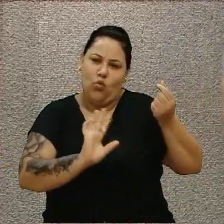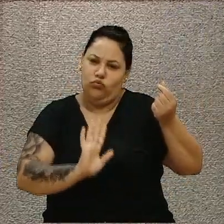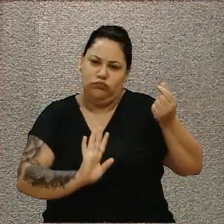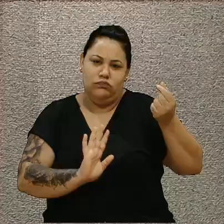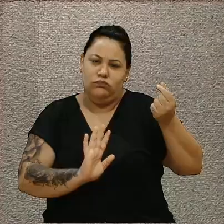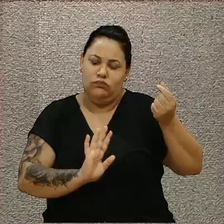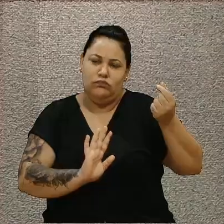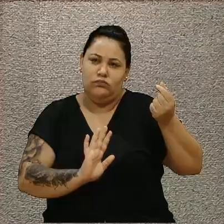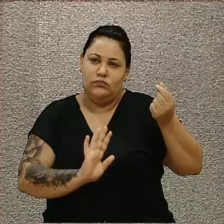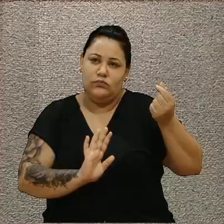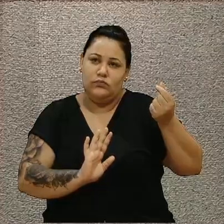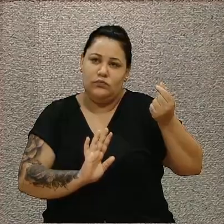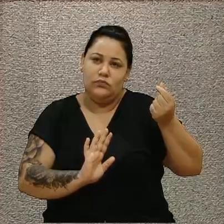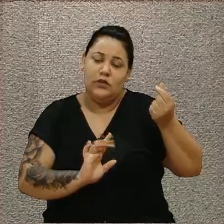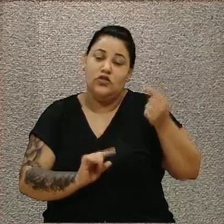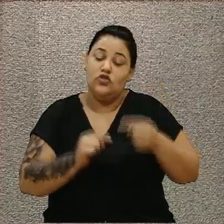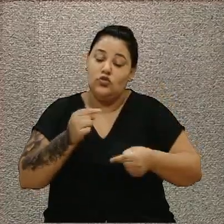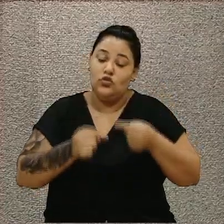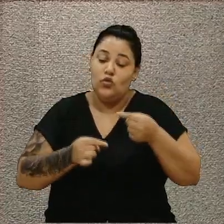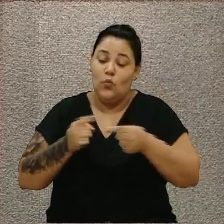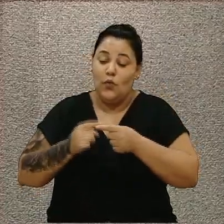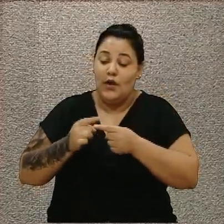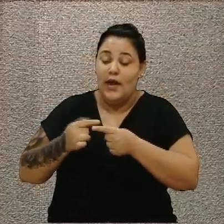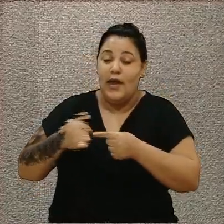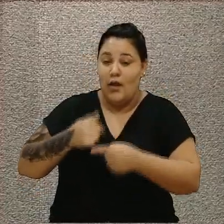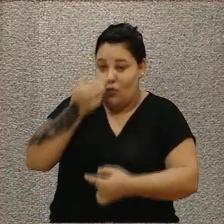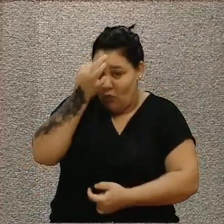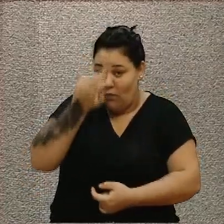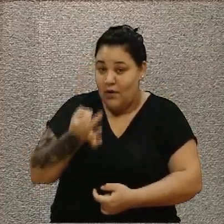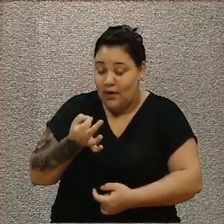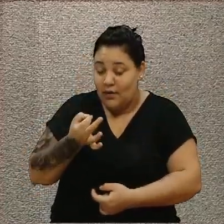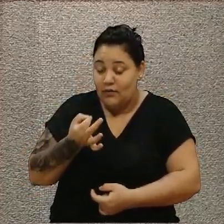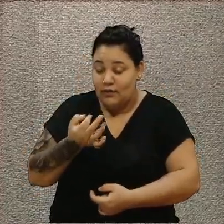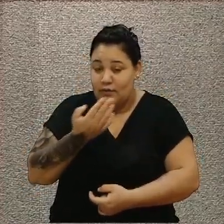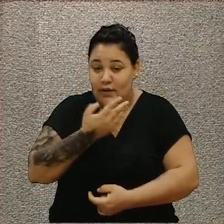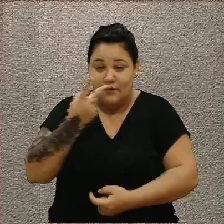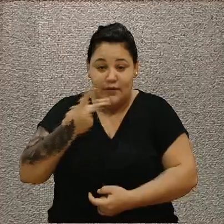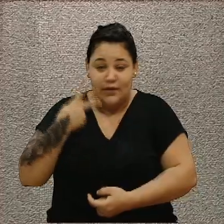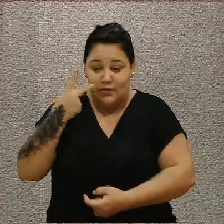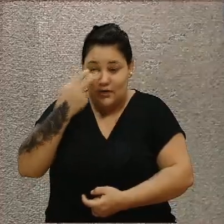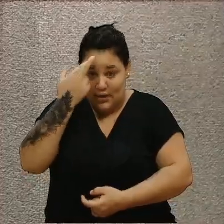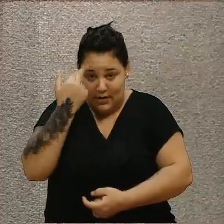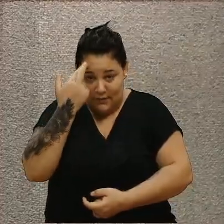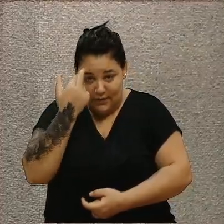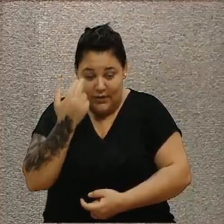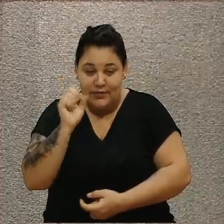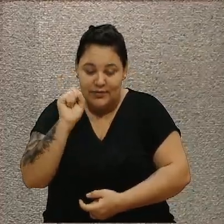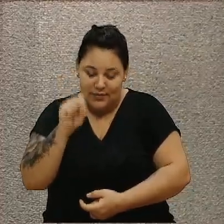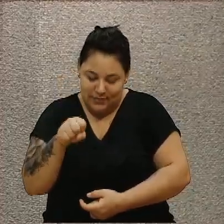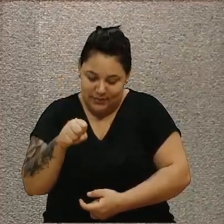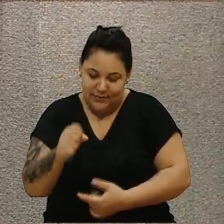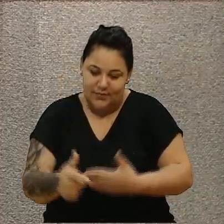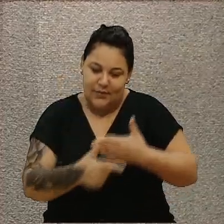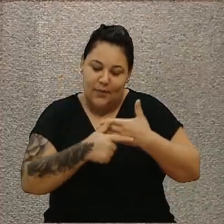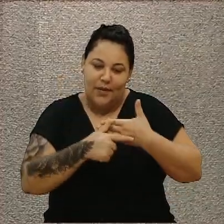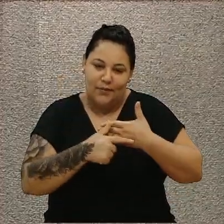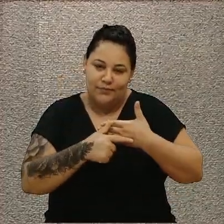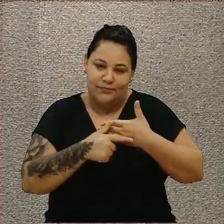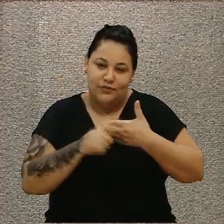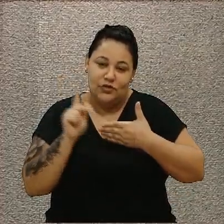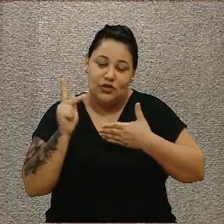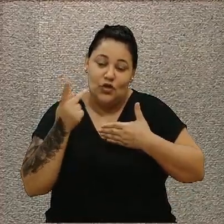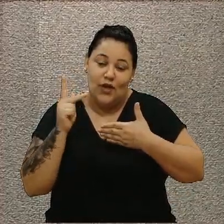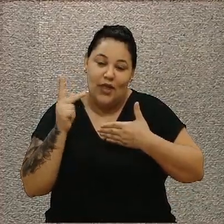não vamos discutir porque eu entendo, e até o vereador Rafael, agora sim como historiador, a importância de